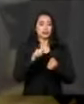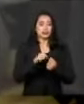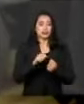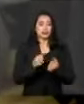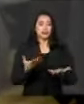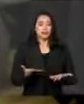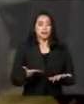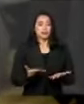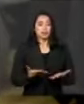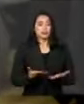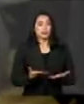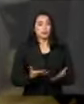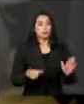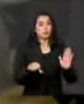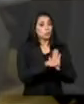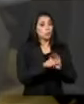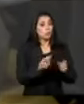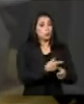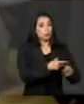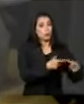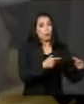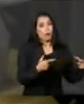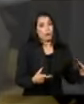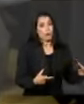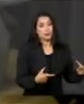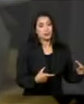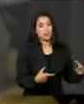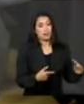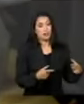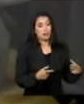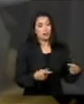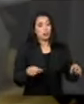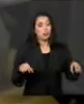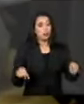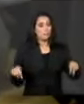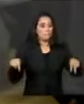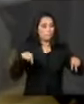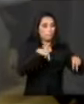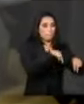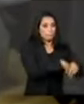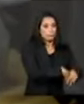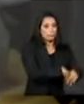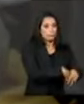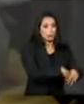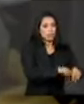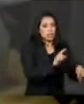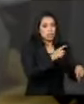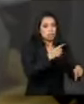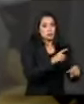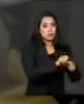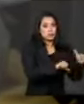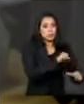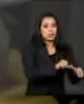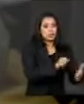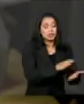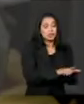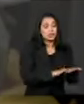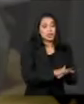das organizações criminosas. É quando nós colocamos pessoas lá, sem qualquer reflexão, e que até poderiam sair mais